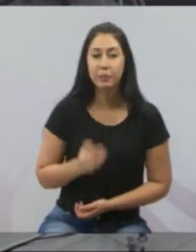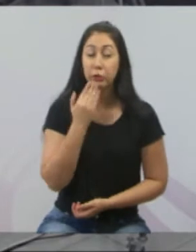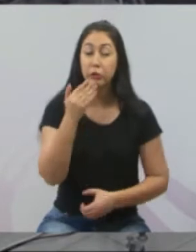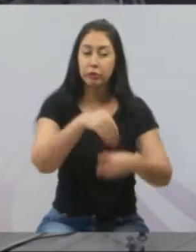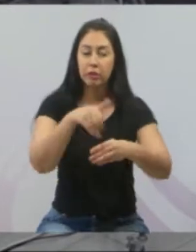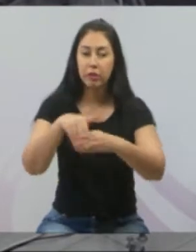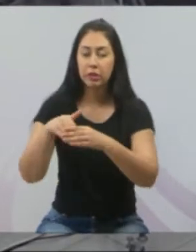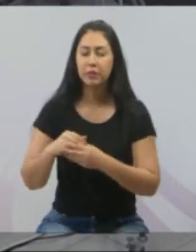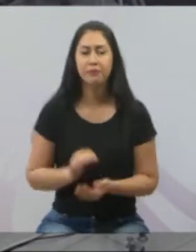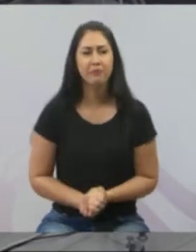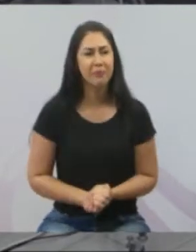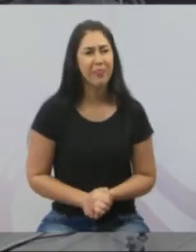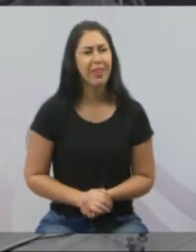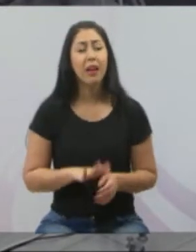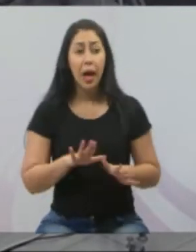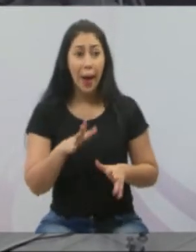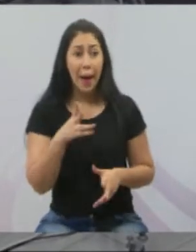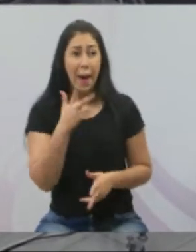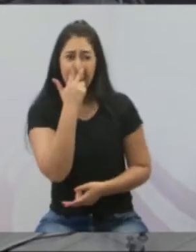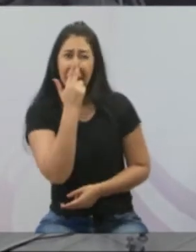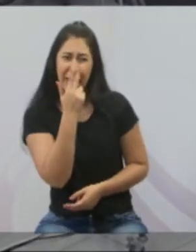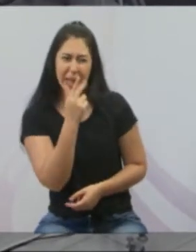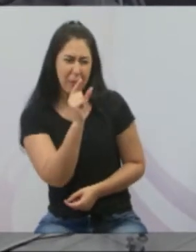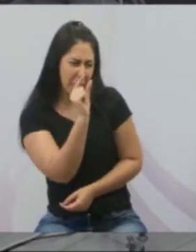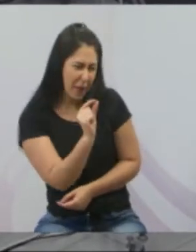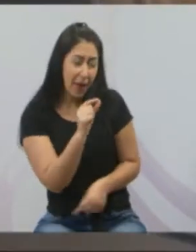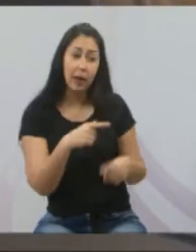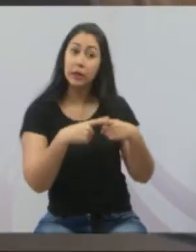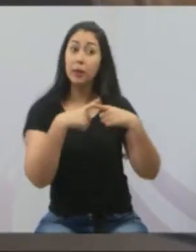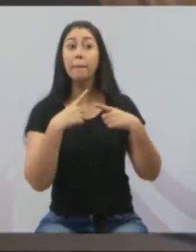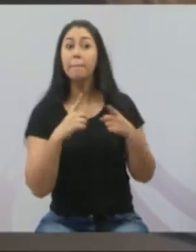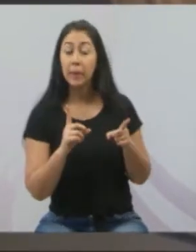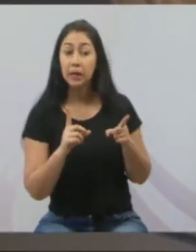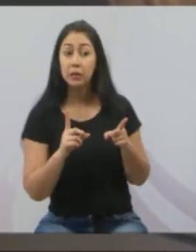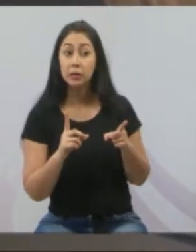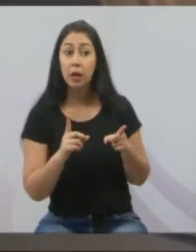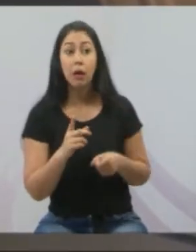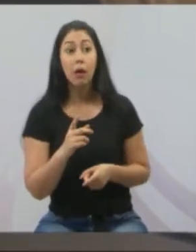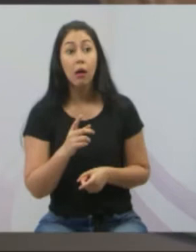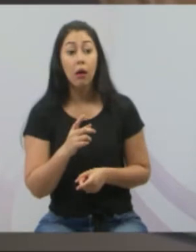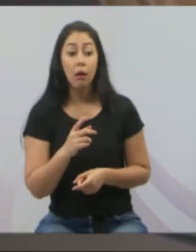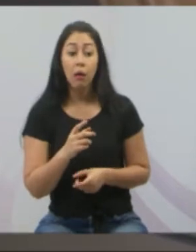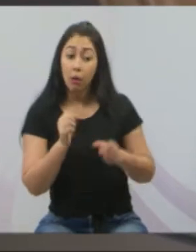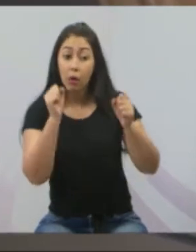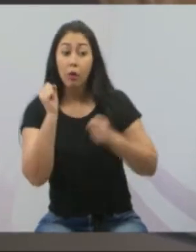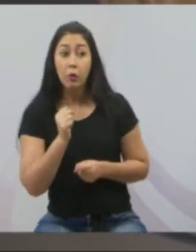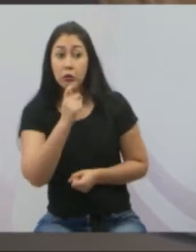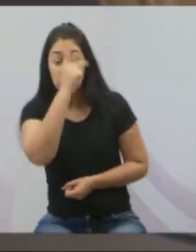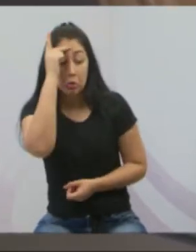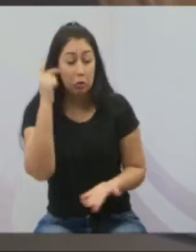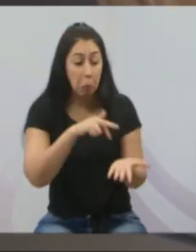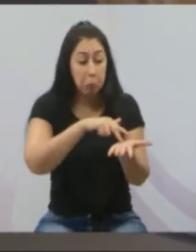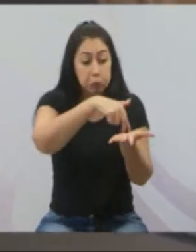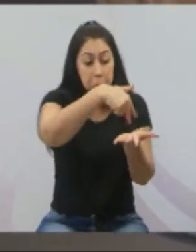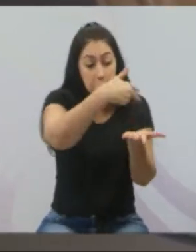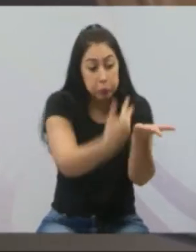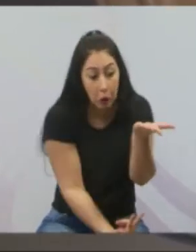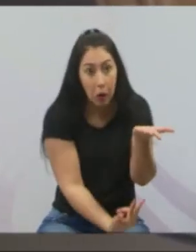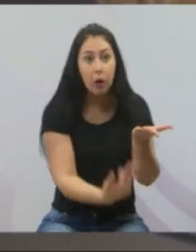em 22/7/2020, onde recebemos diversas reclamações dos moradores, que nos relataram que em dias de chuva o vento, os galhos das árvores